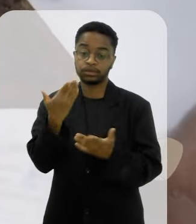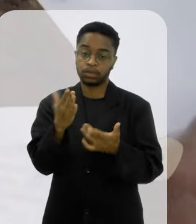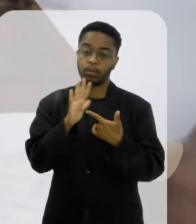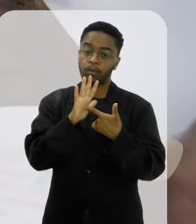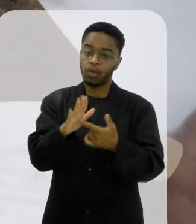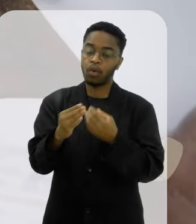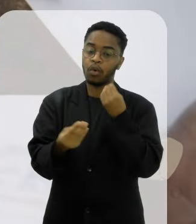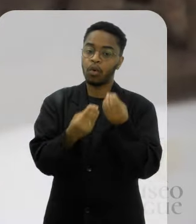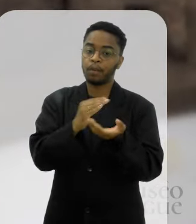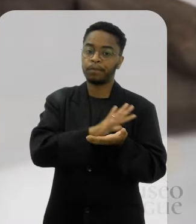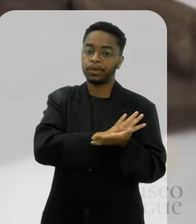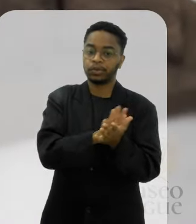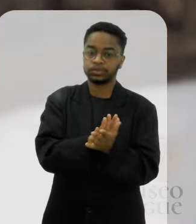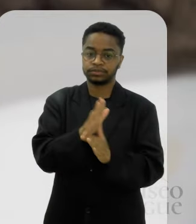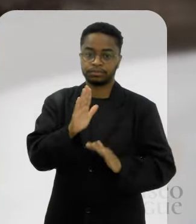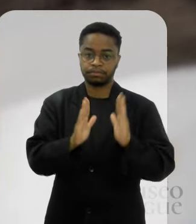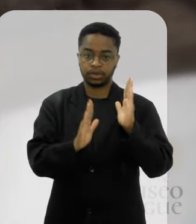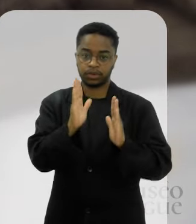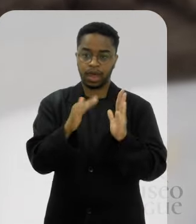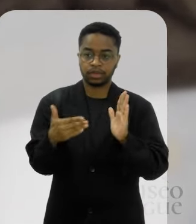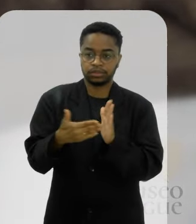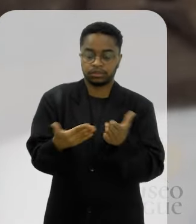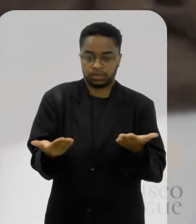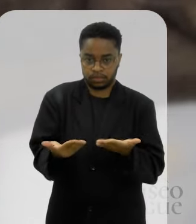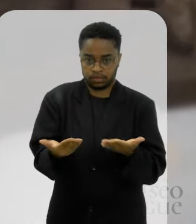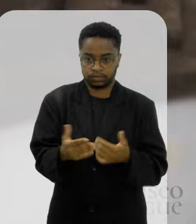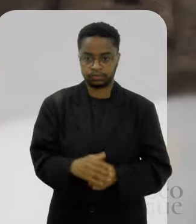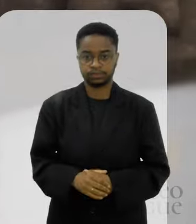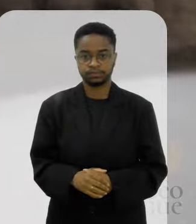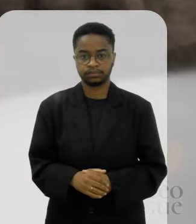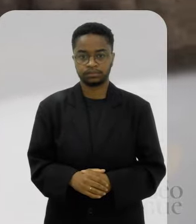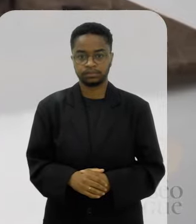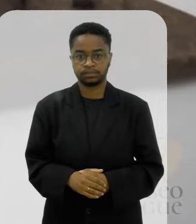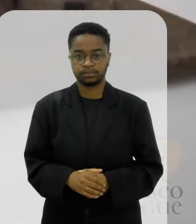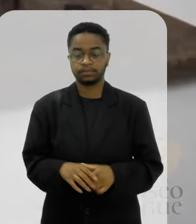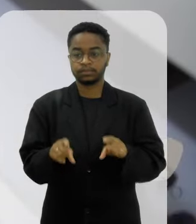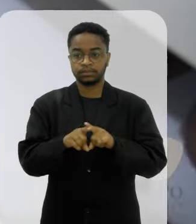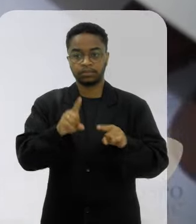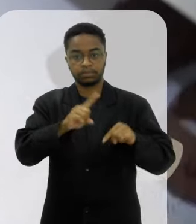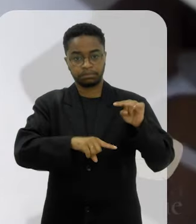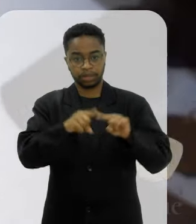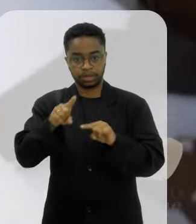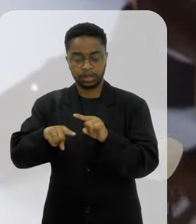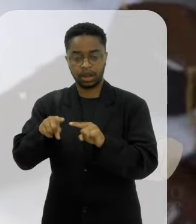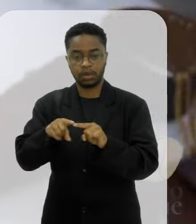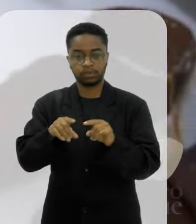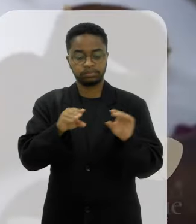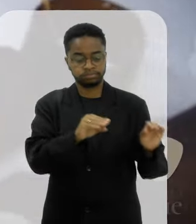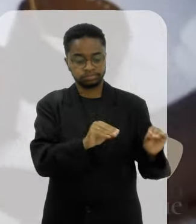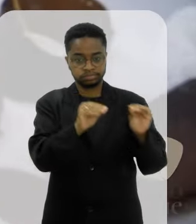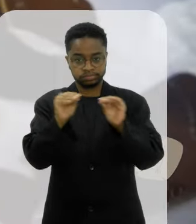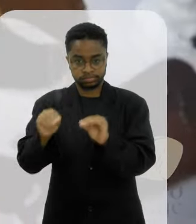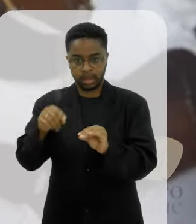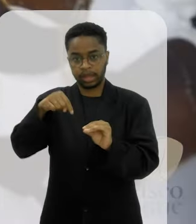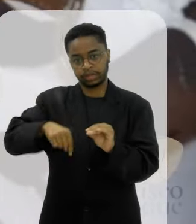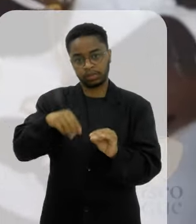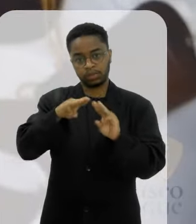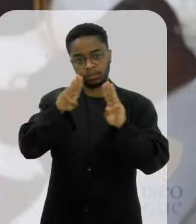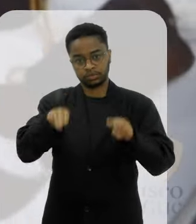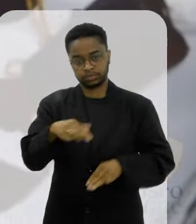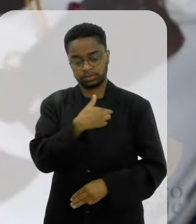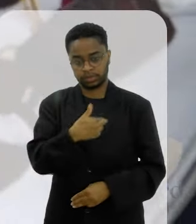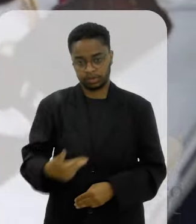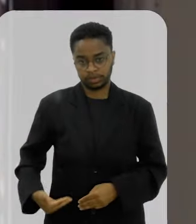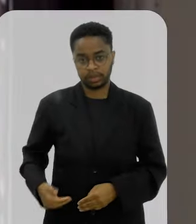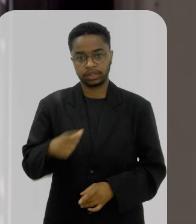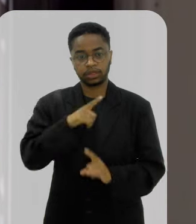evidencia a discriminação do período até os dias de hoje. E essas peças elas foram transferidas para o Museu